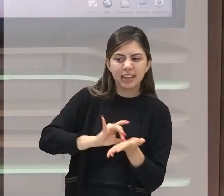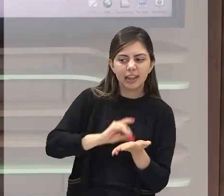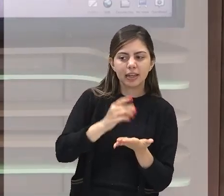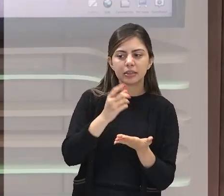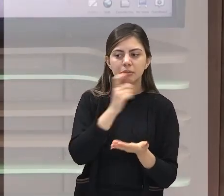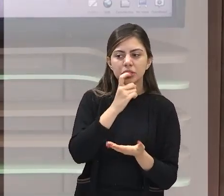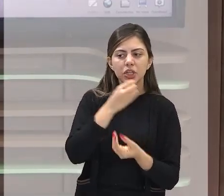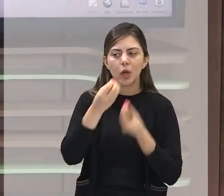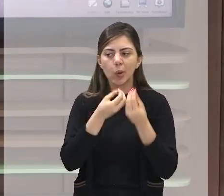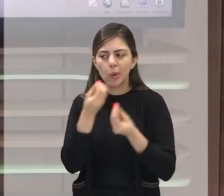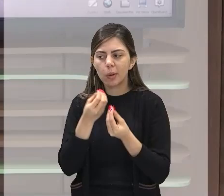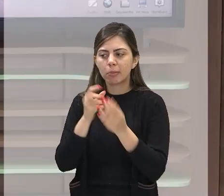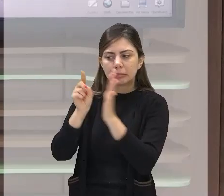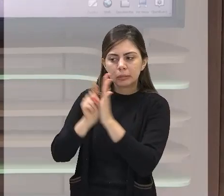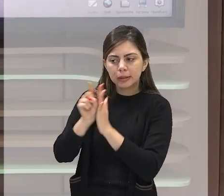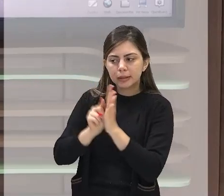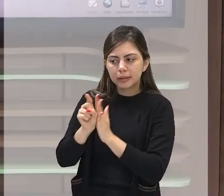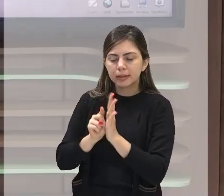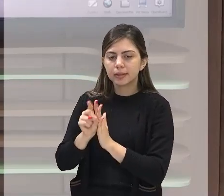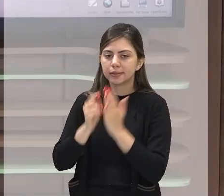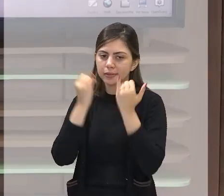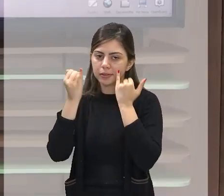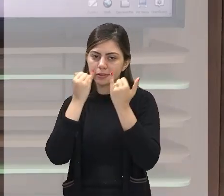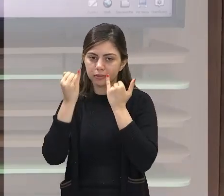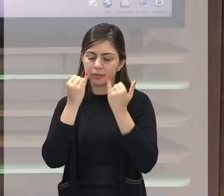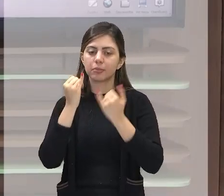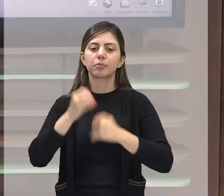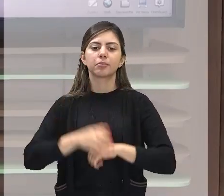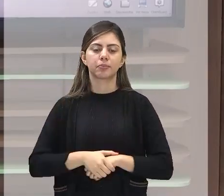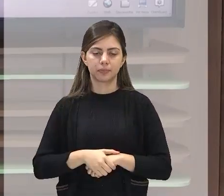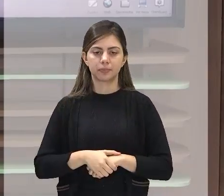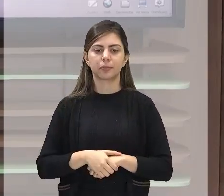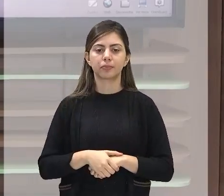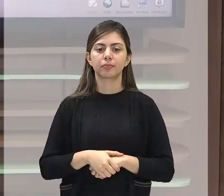desviada por conta de interesses, né,